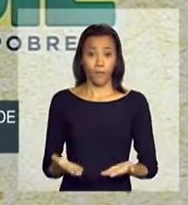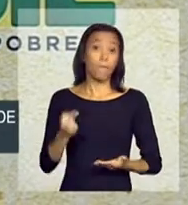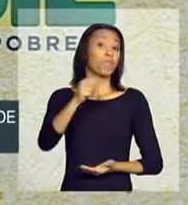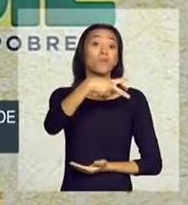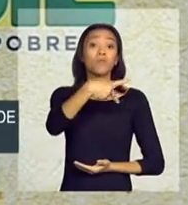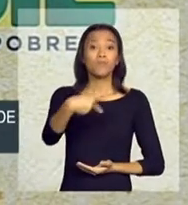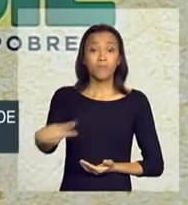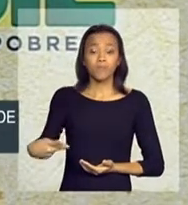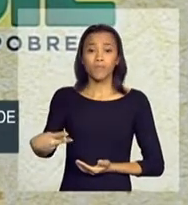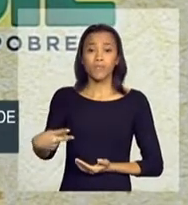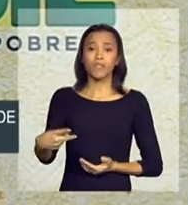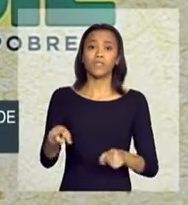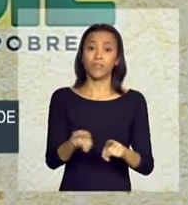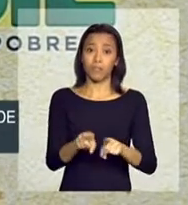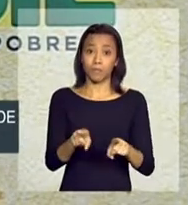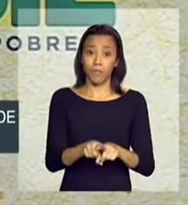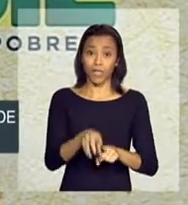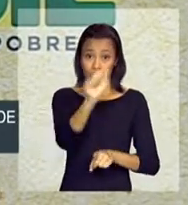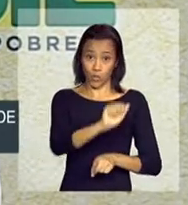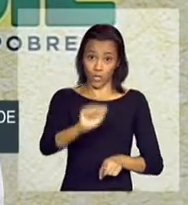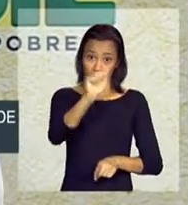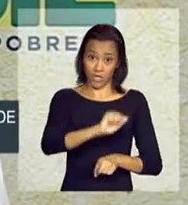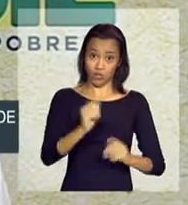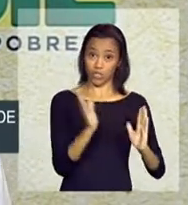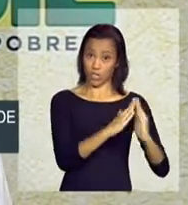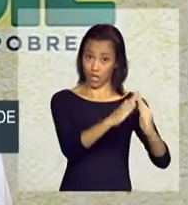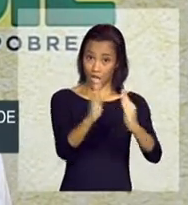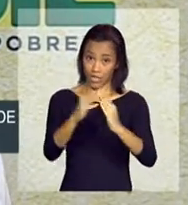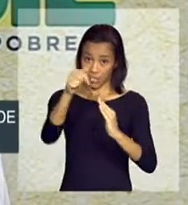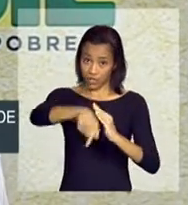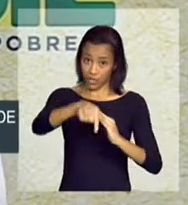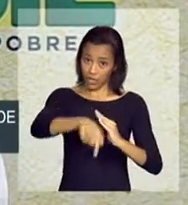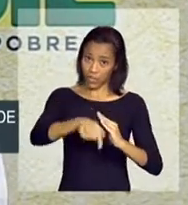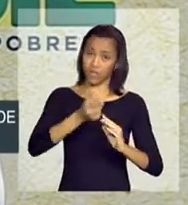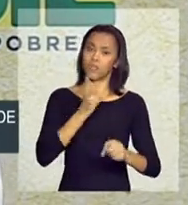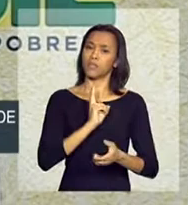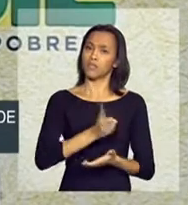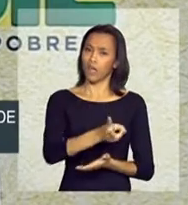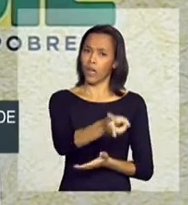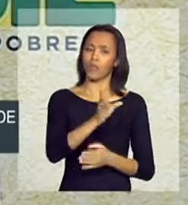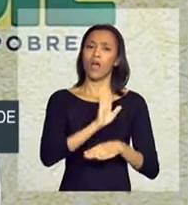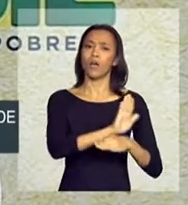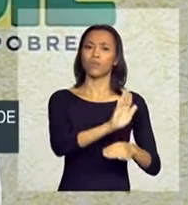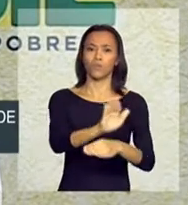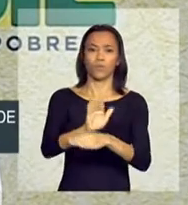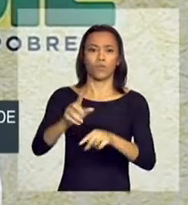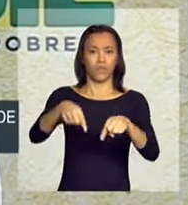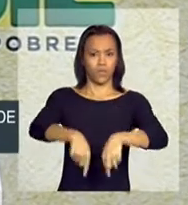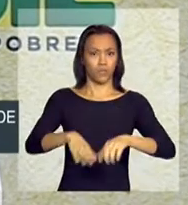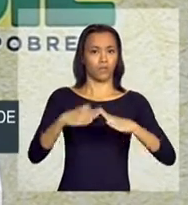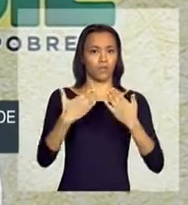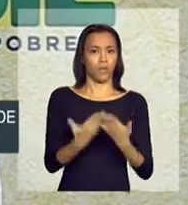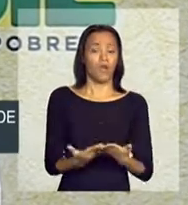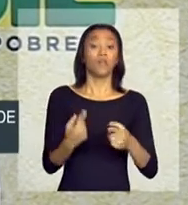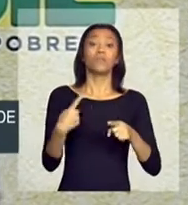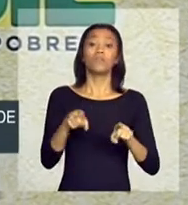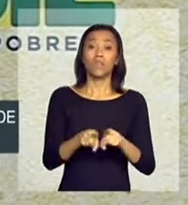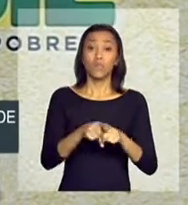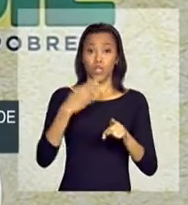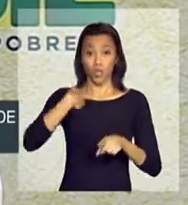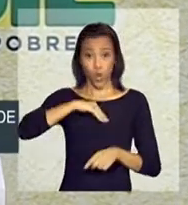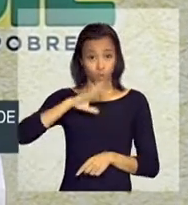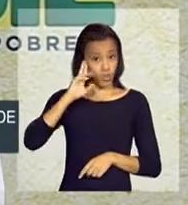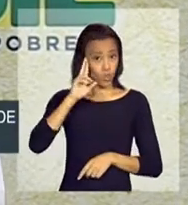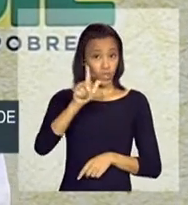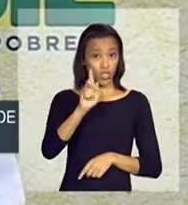presidente da associação dos moradores da Vila Planalto vantuil e sempre ajuda muito o nosso gerente do Centro